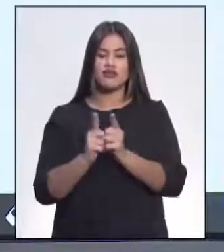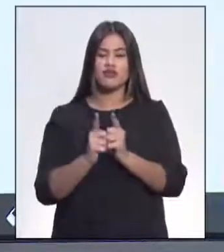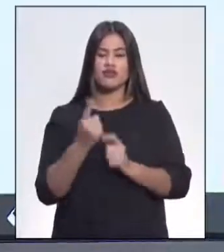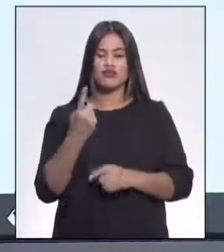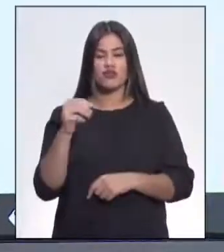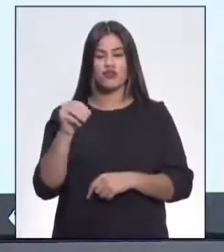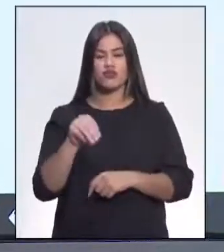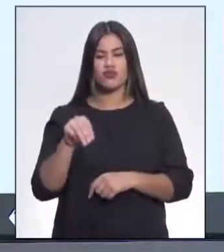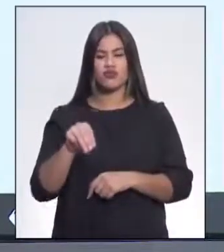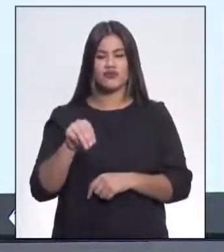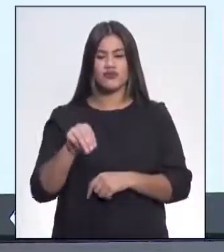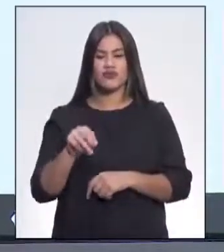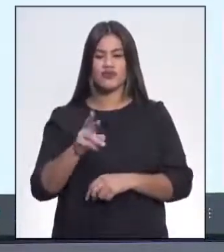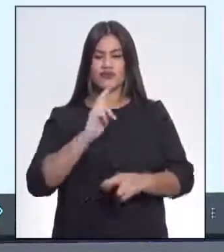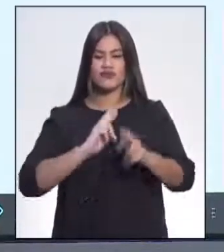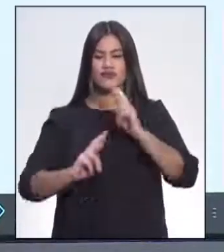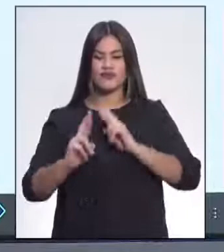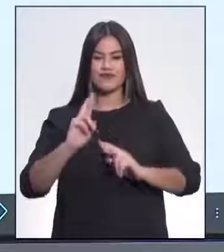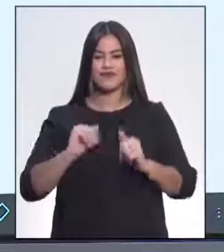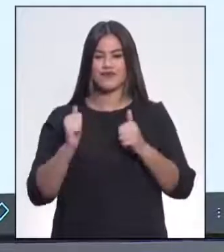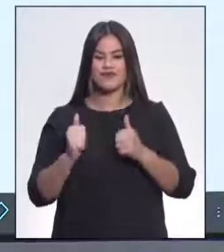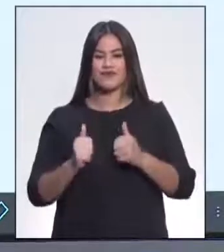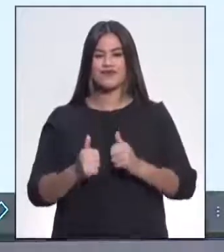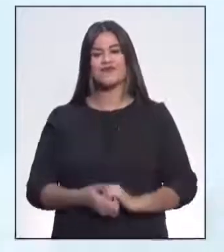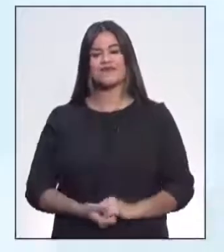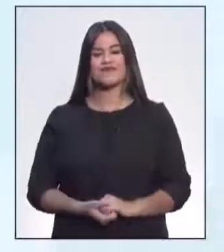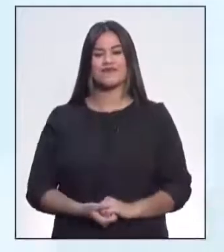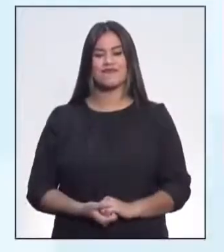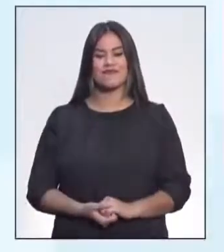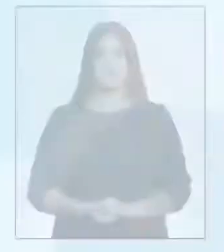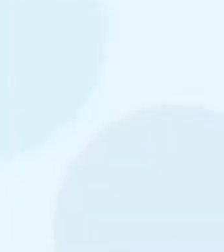minuto para vocês responderem aqui para mim e para a professora Márcia.